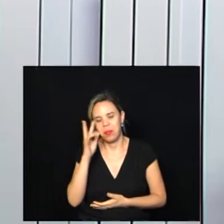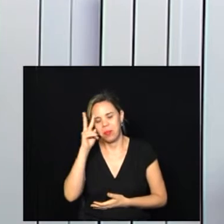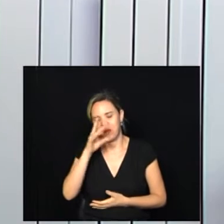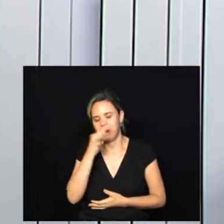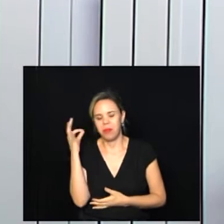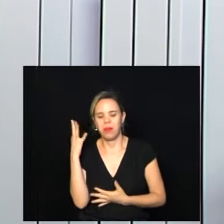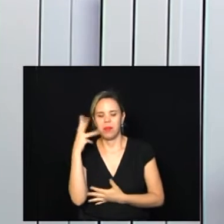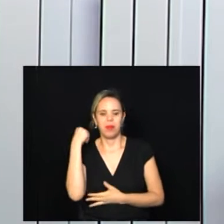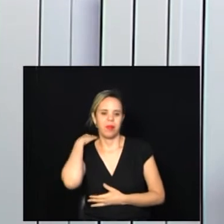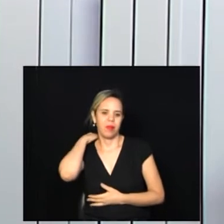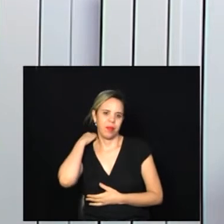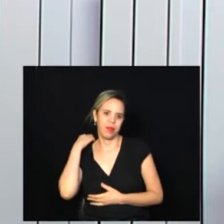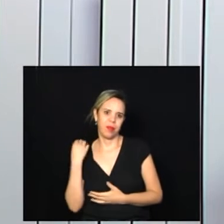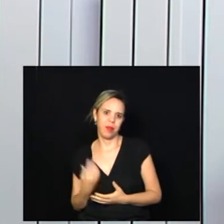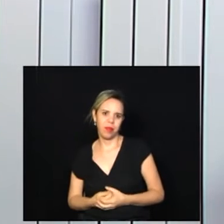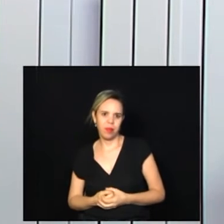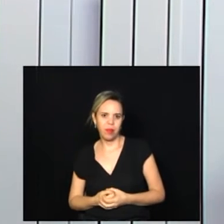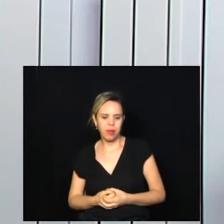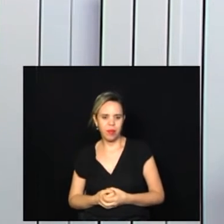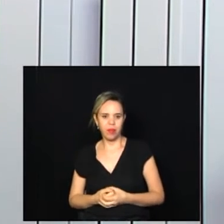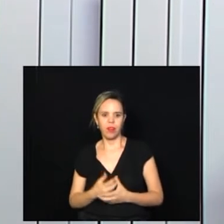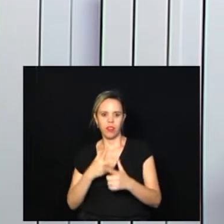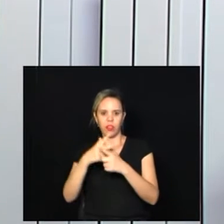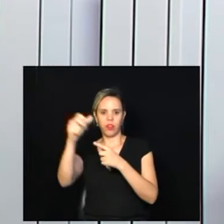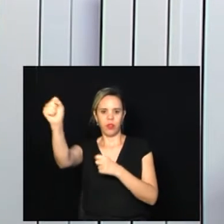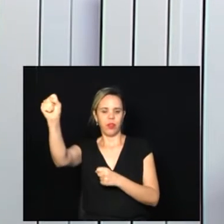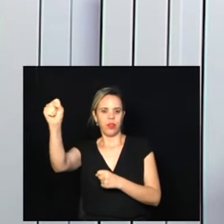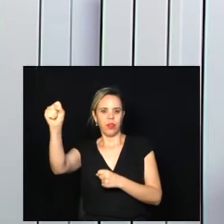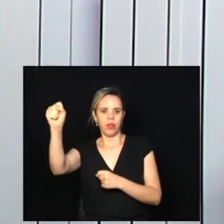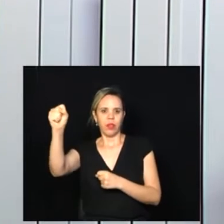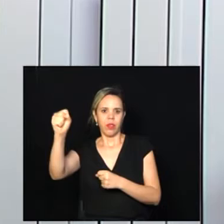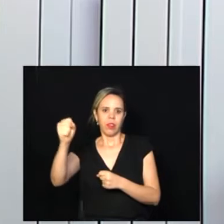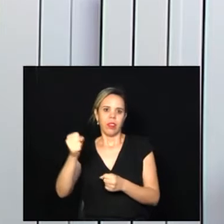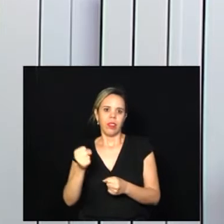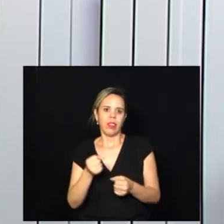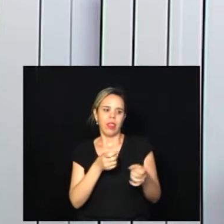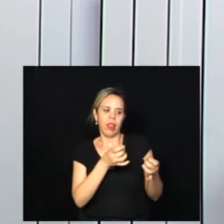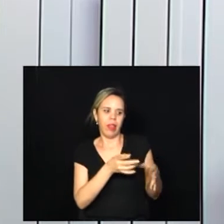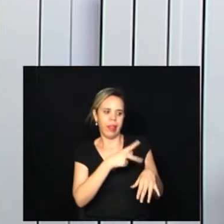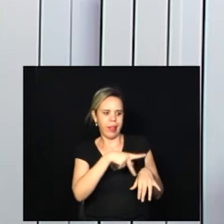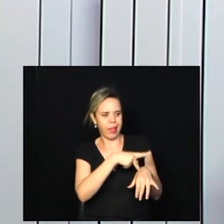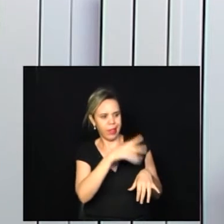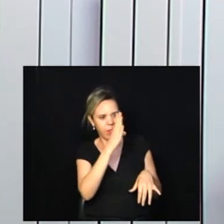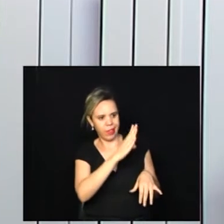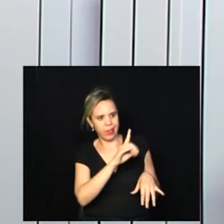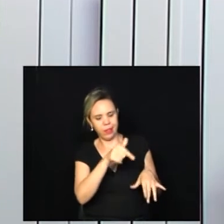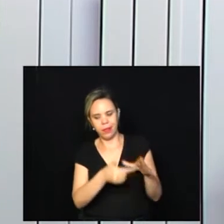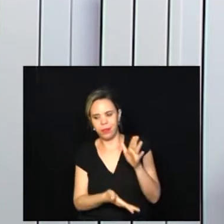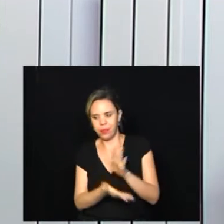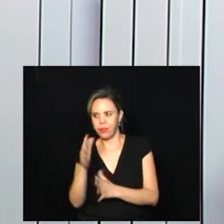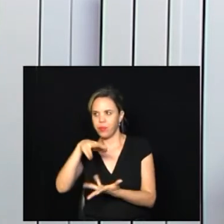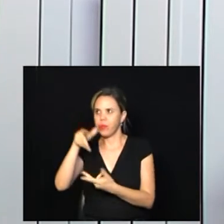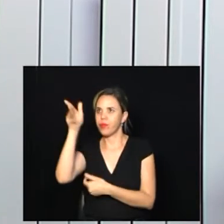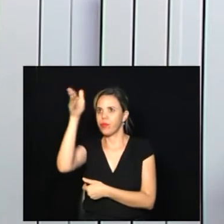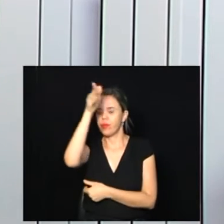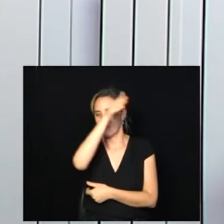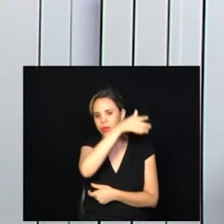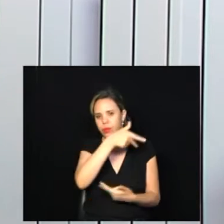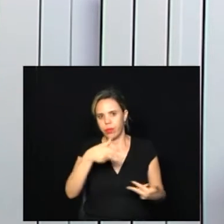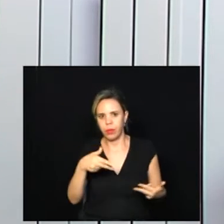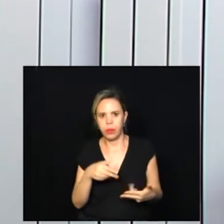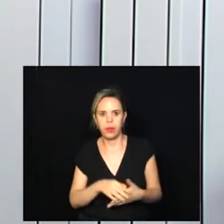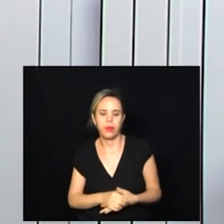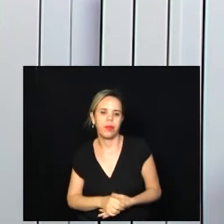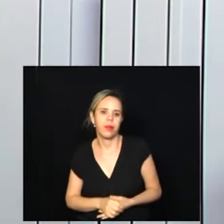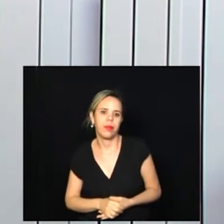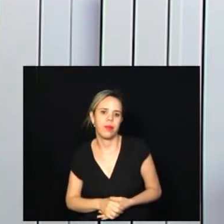história linda, Lígia, de superação, né? De sair do país, de encarar o mundo de diversos países.